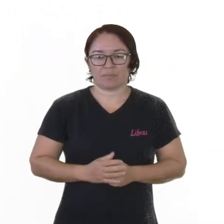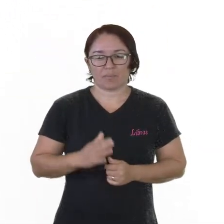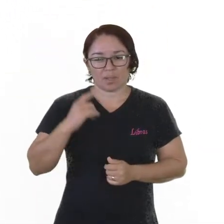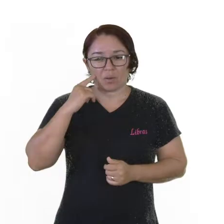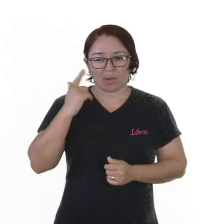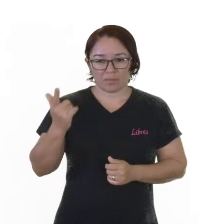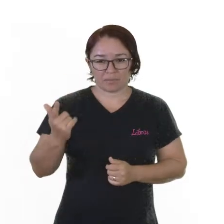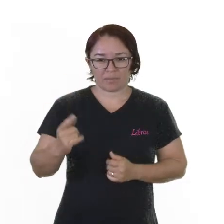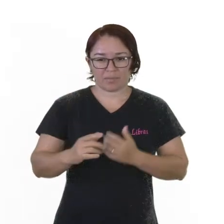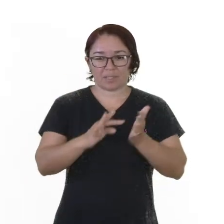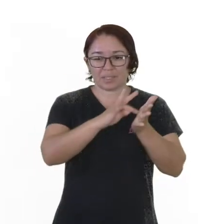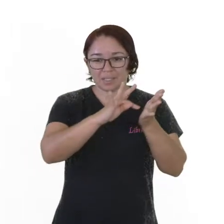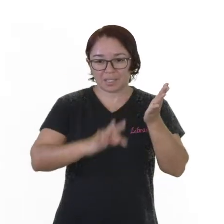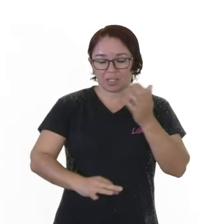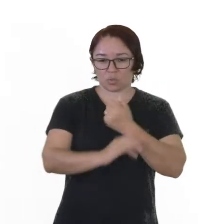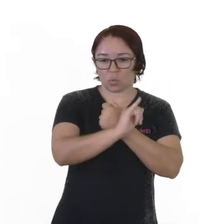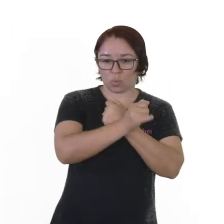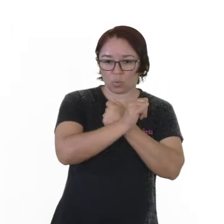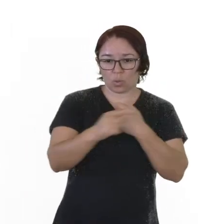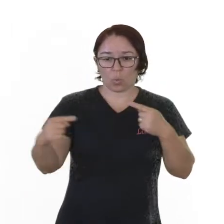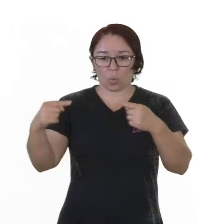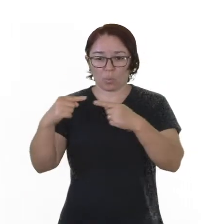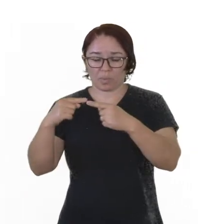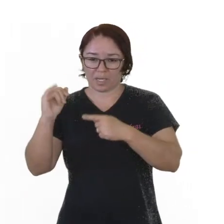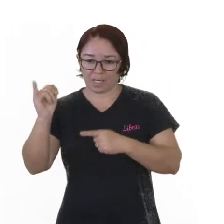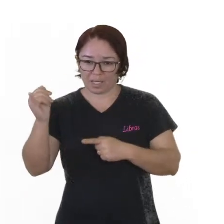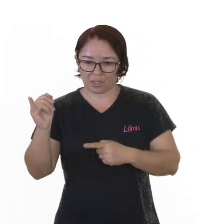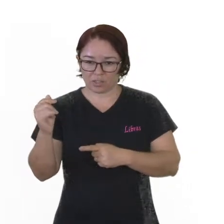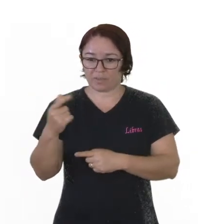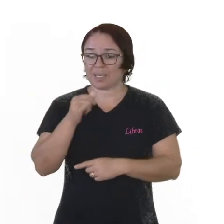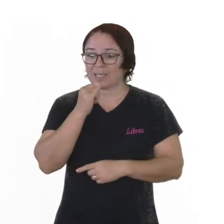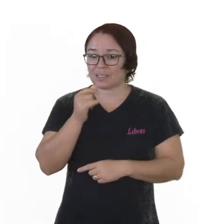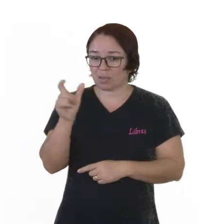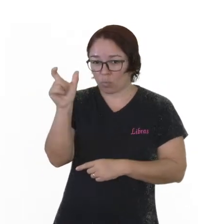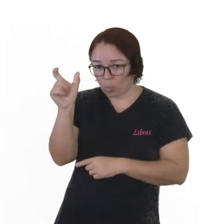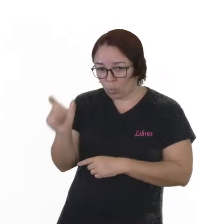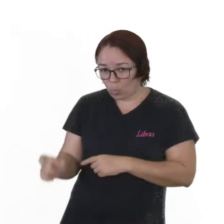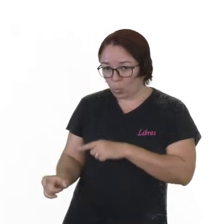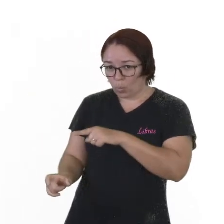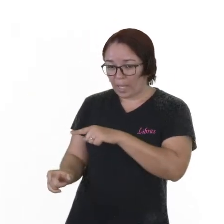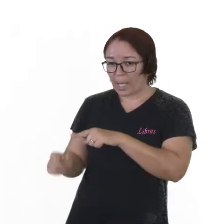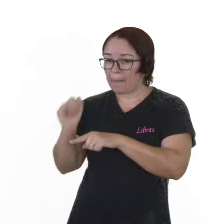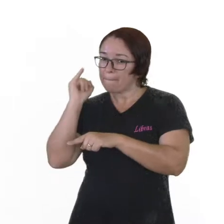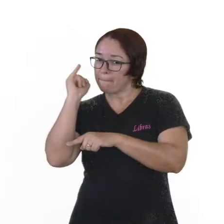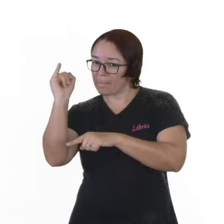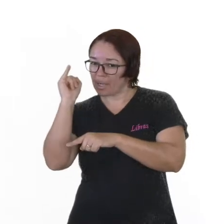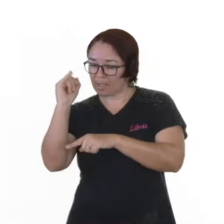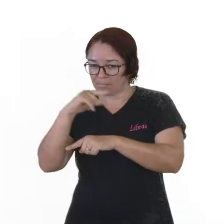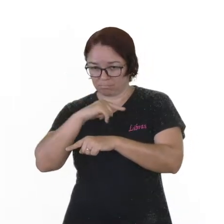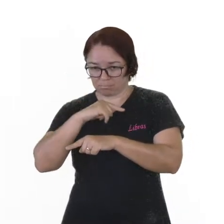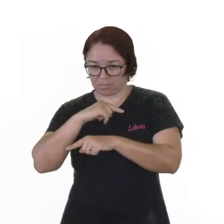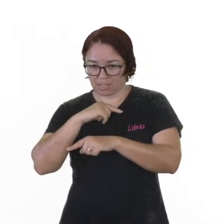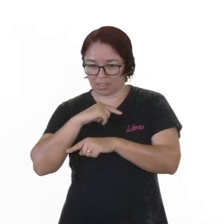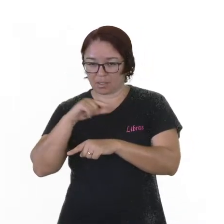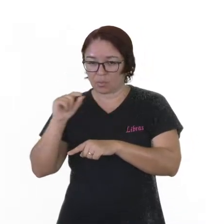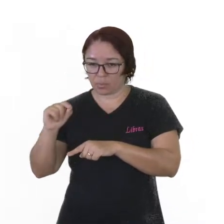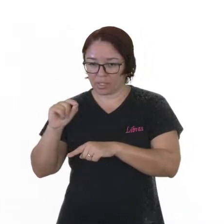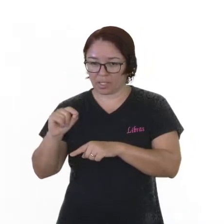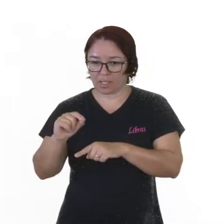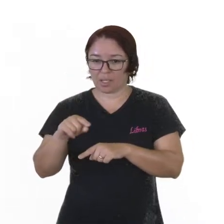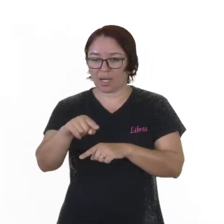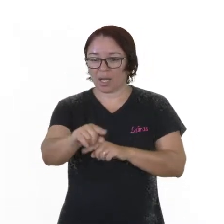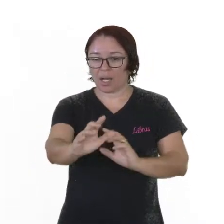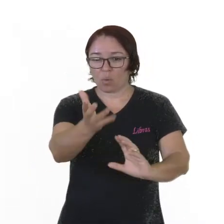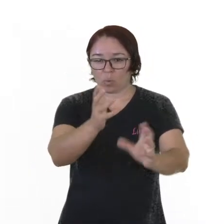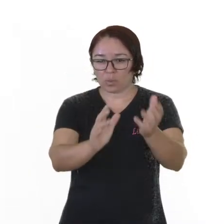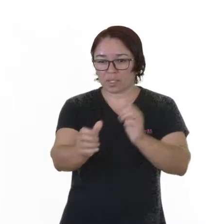narrativa. Existe um narrador? Sim, tem um narrador. Ele é um narrador observador. Ele não